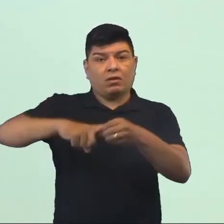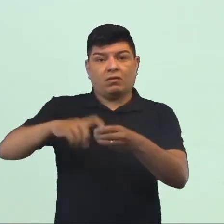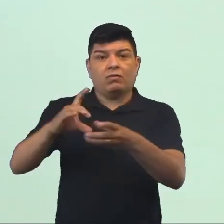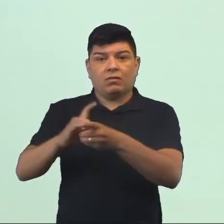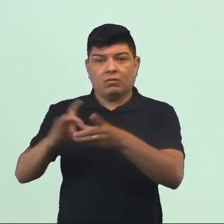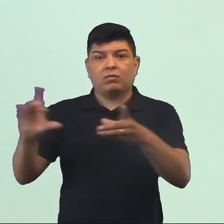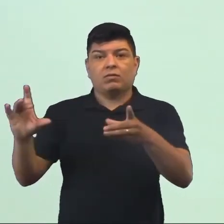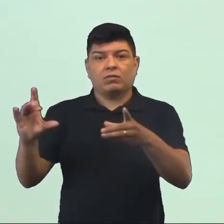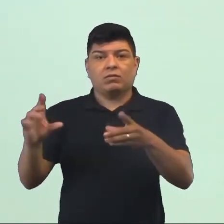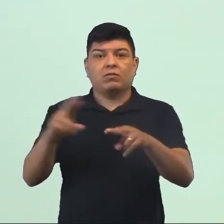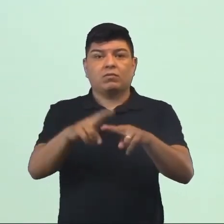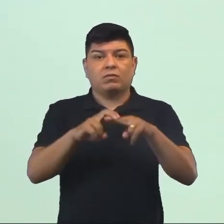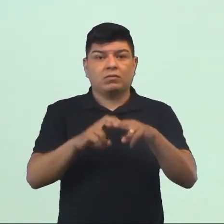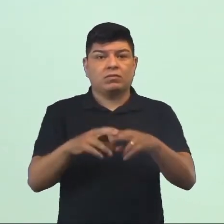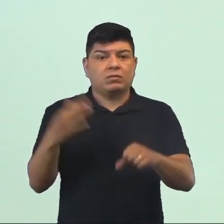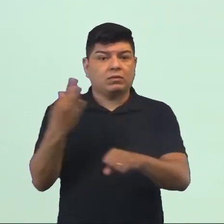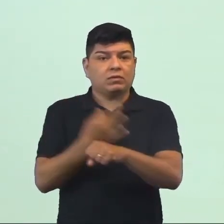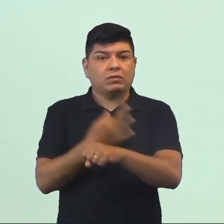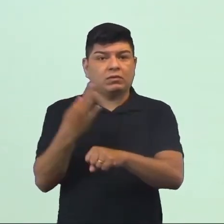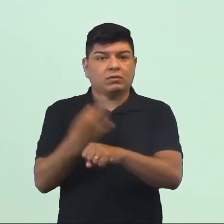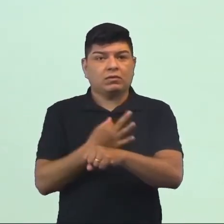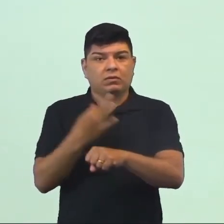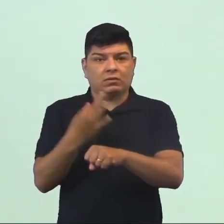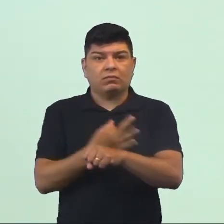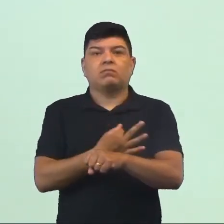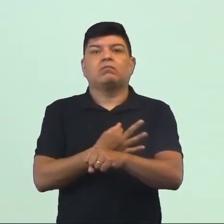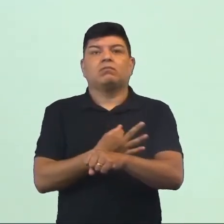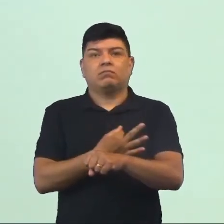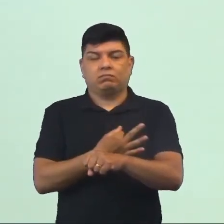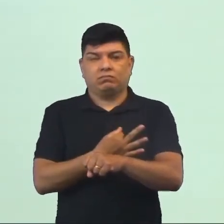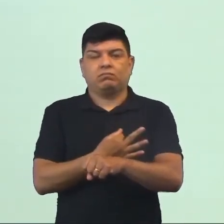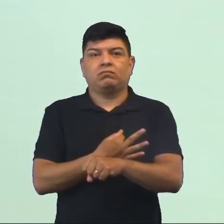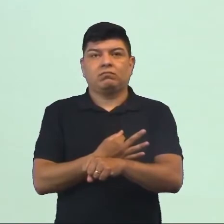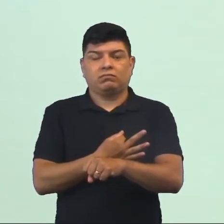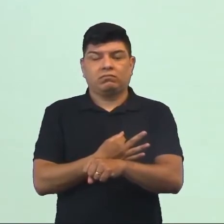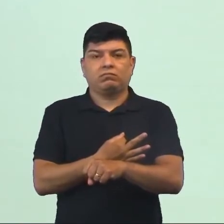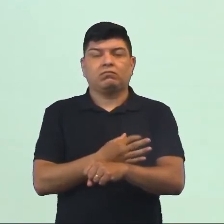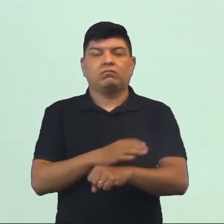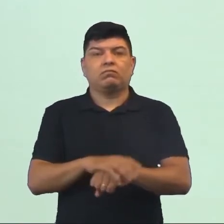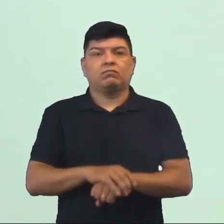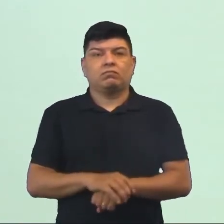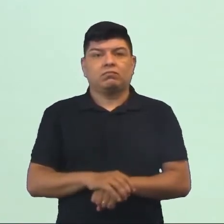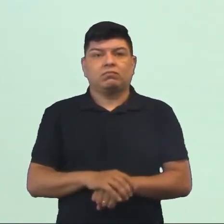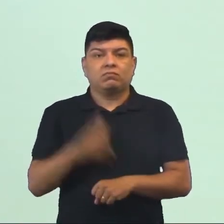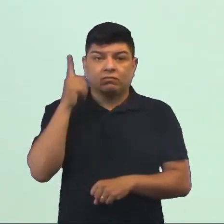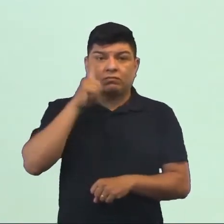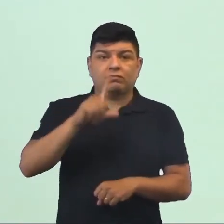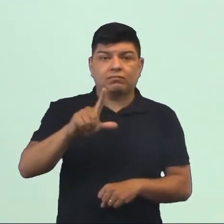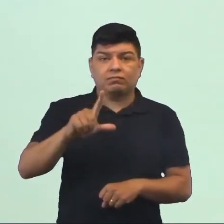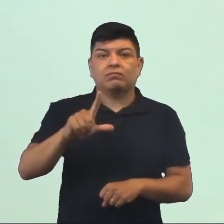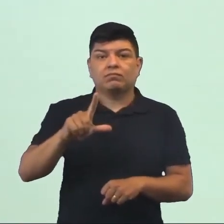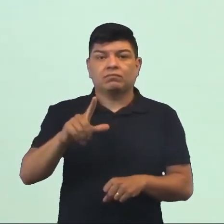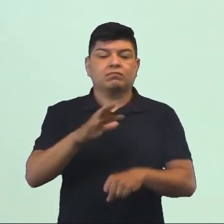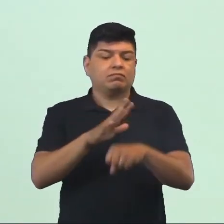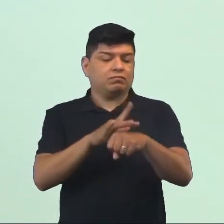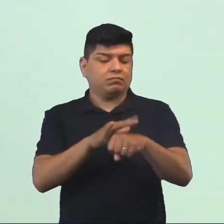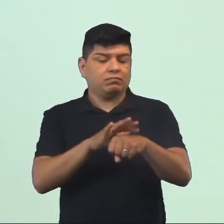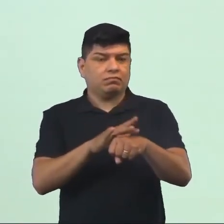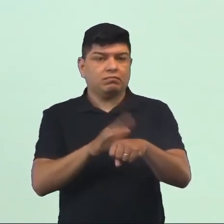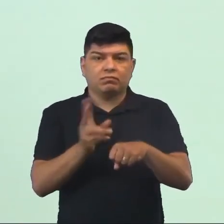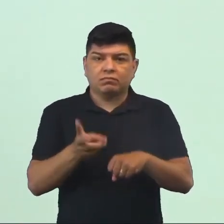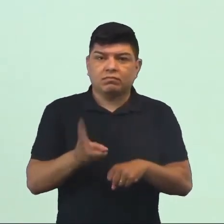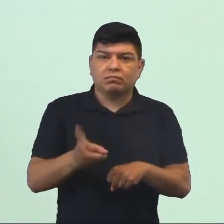E aí o Tancredo Neves aguenta bravamente, né, heroicamente, ele consegue aí, mesmo doente,